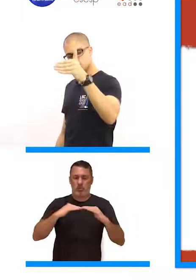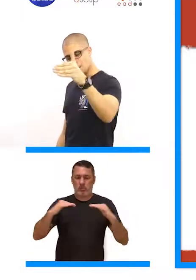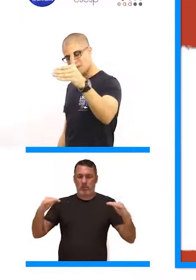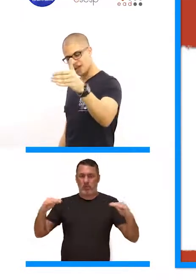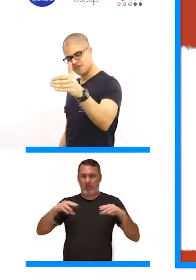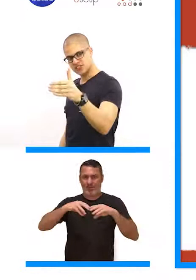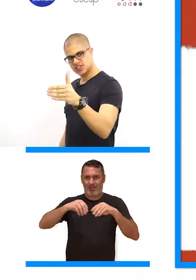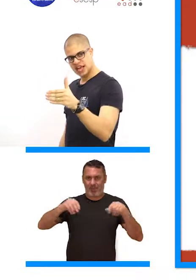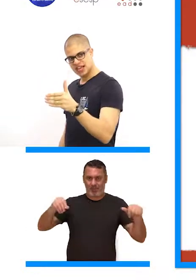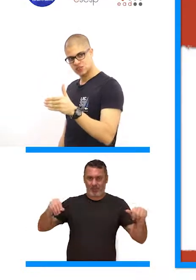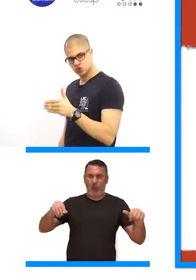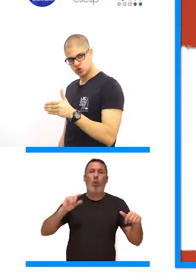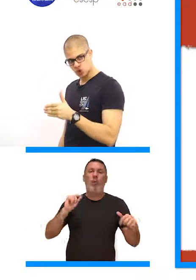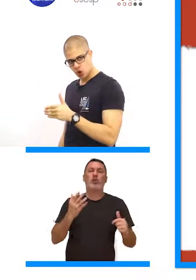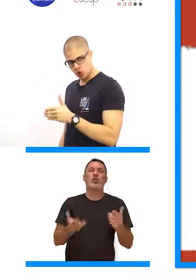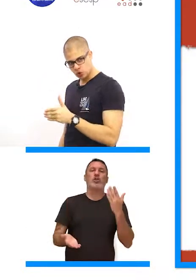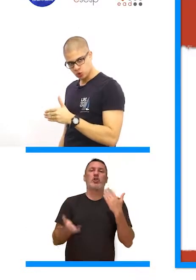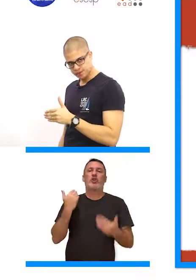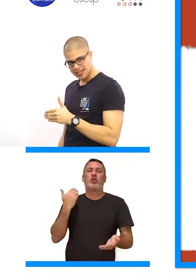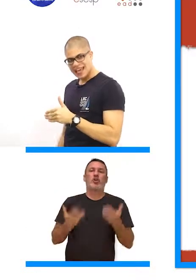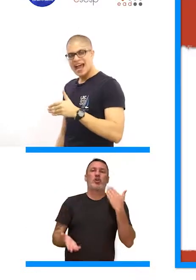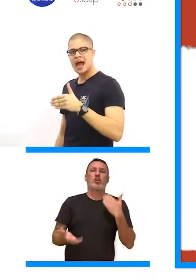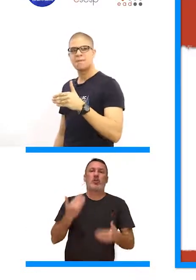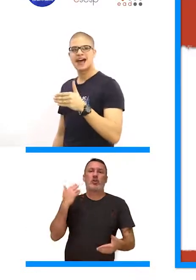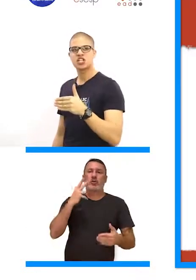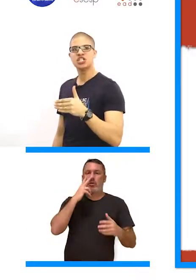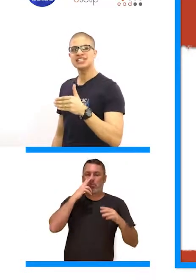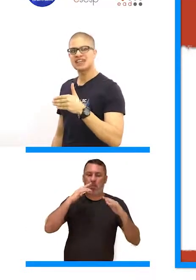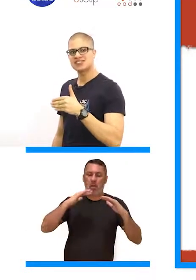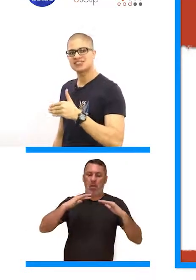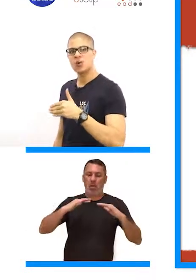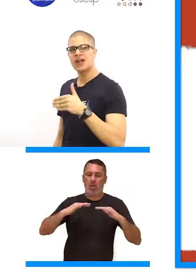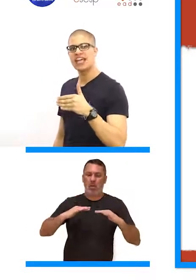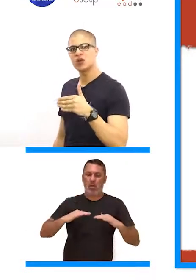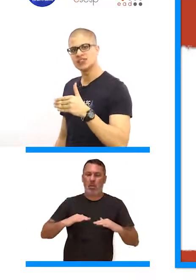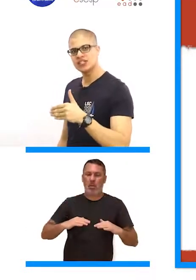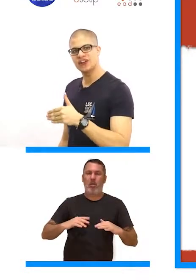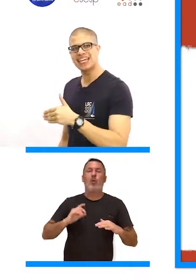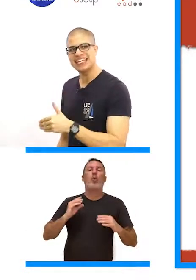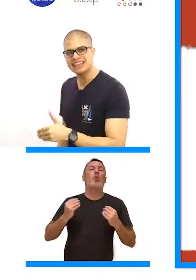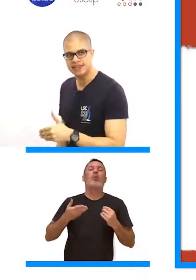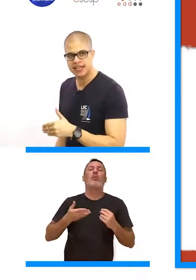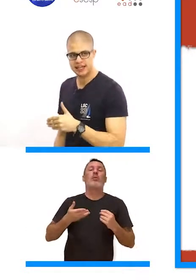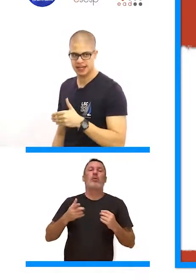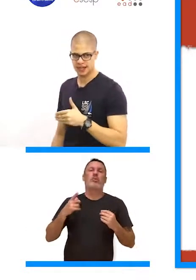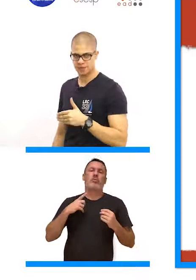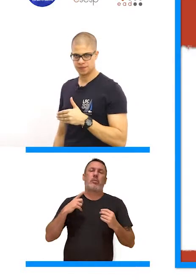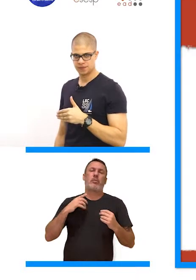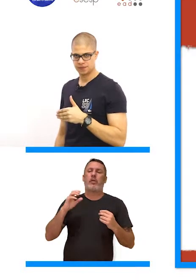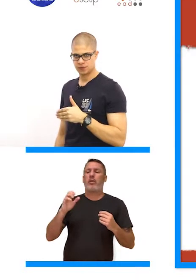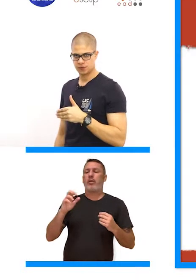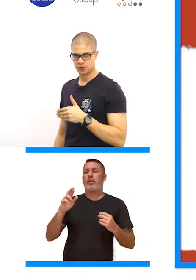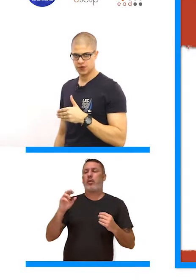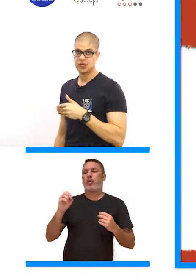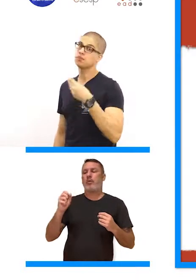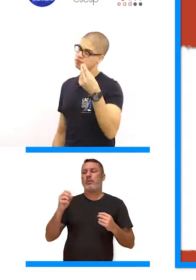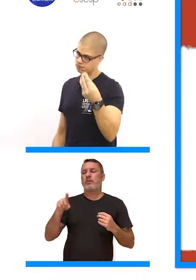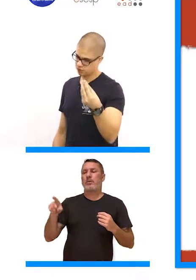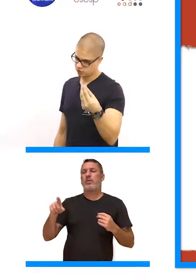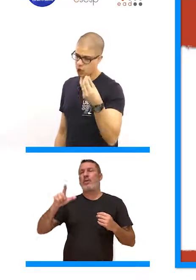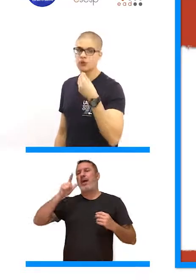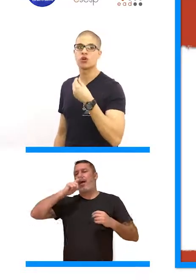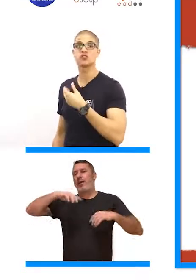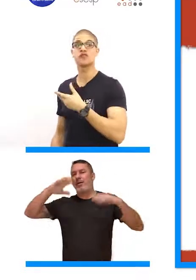camadas superficiais do solo a partir da ação erosiva hídrica.